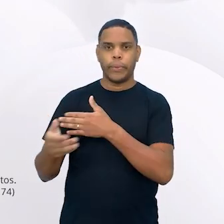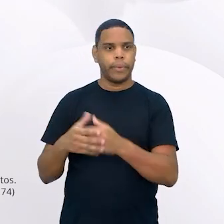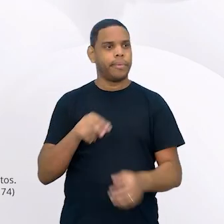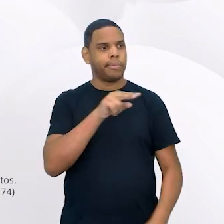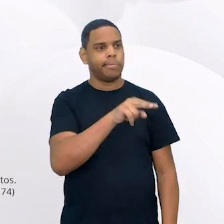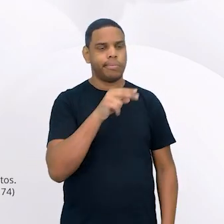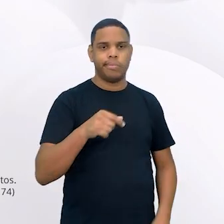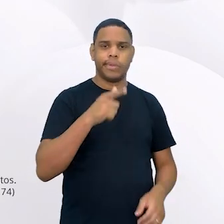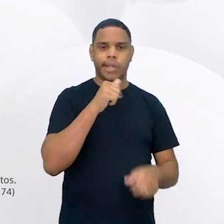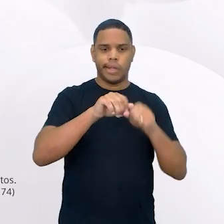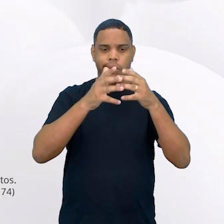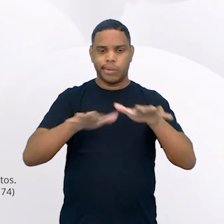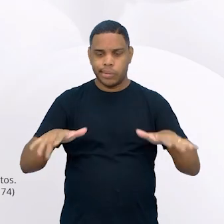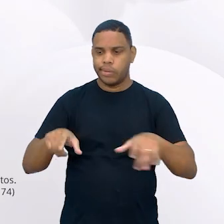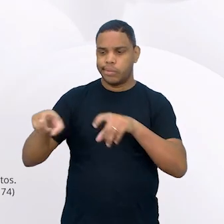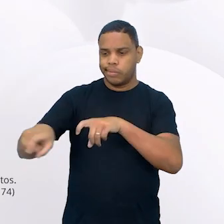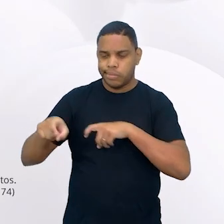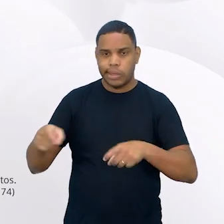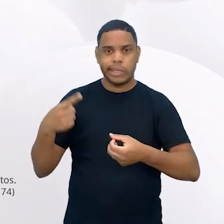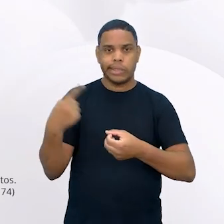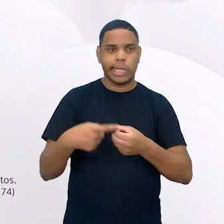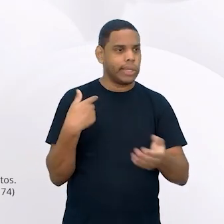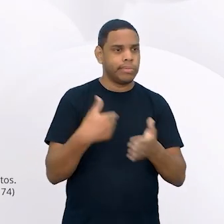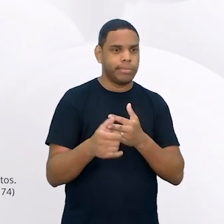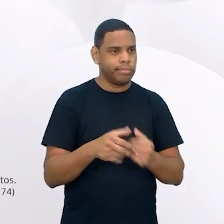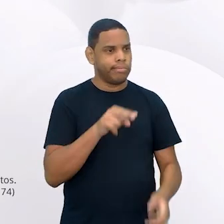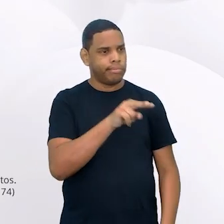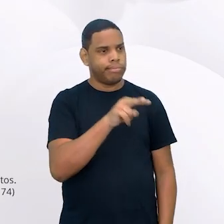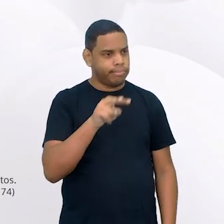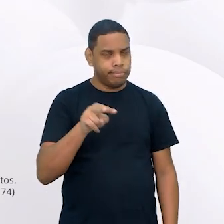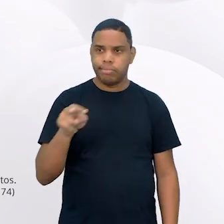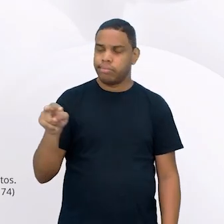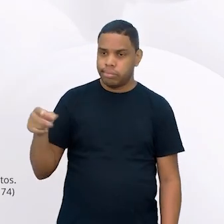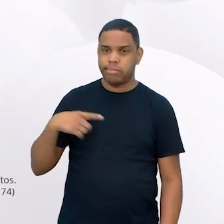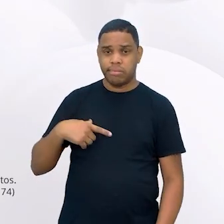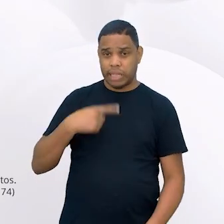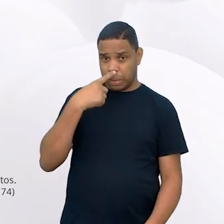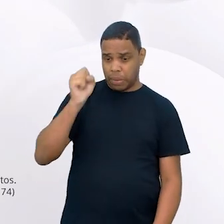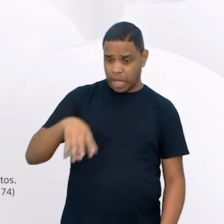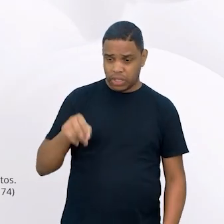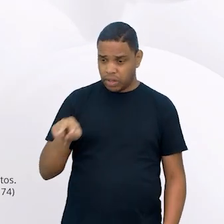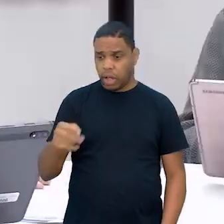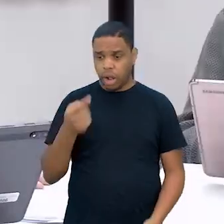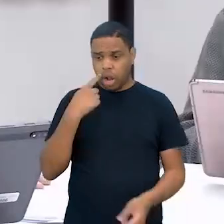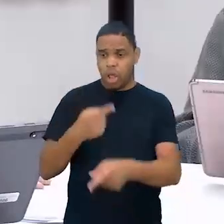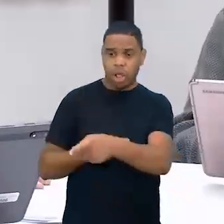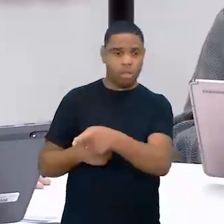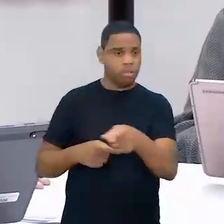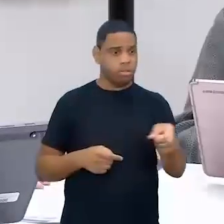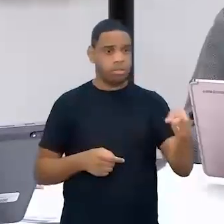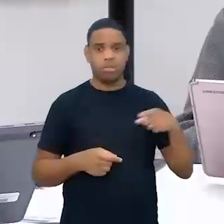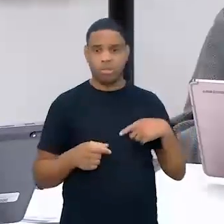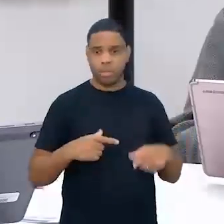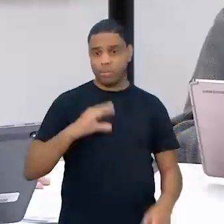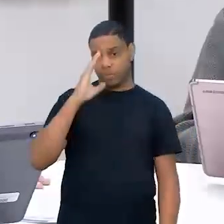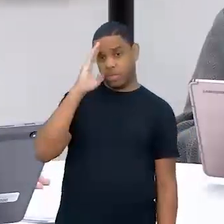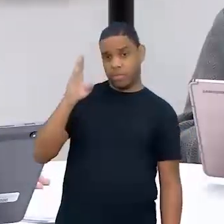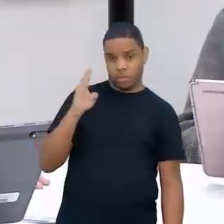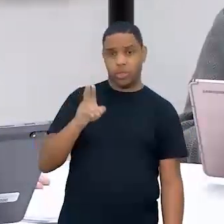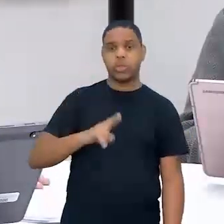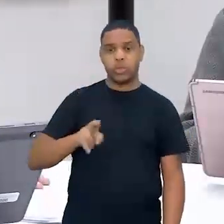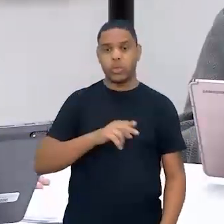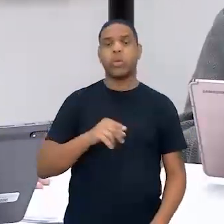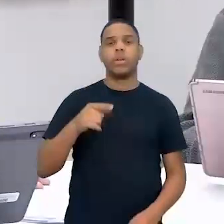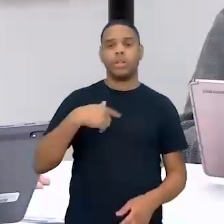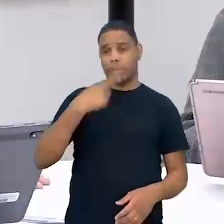seja na praia, seja no campo, seja na cidade, a gente vê plásticos jogados por tudo quanto é lugar, principalmente os plásticos de uso